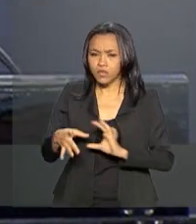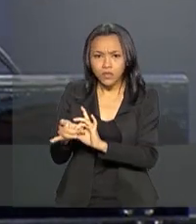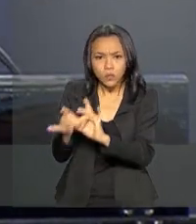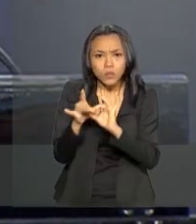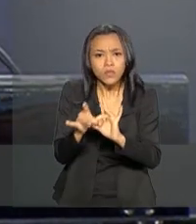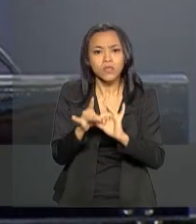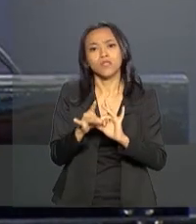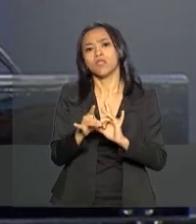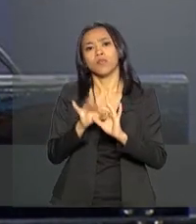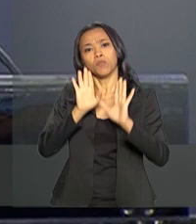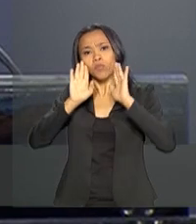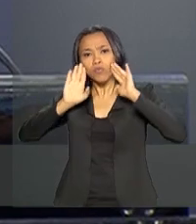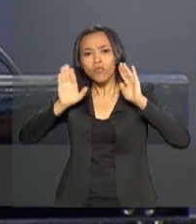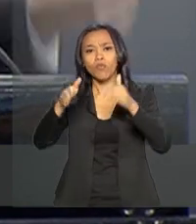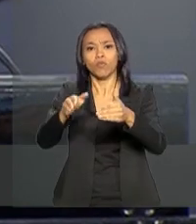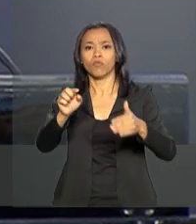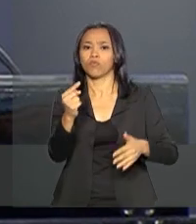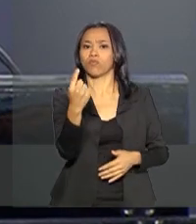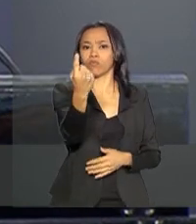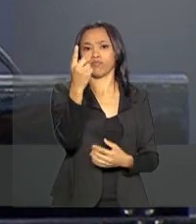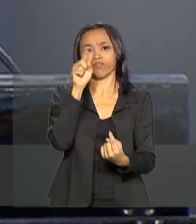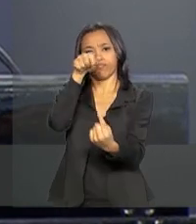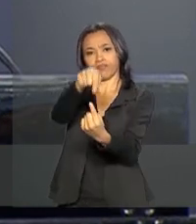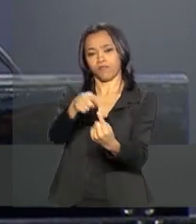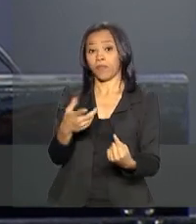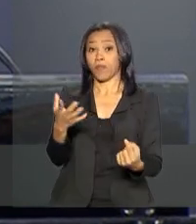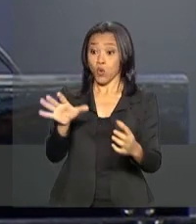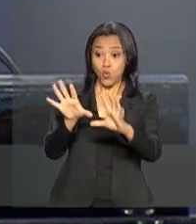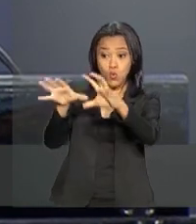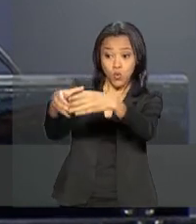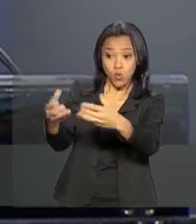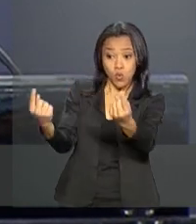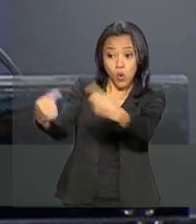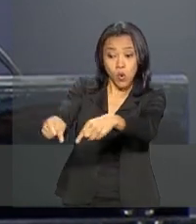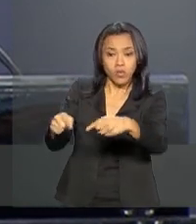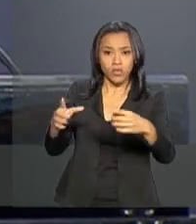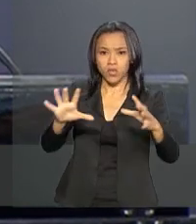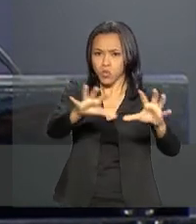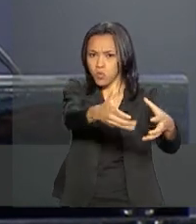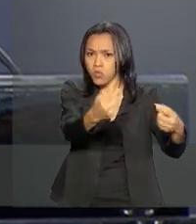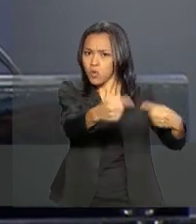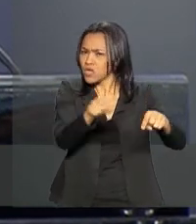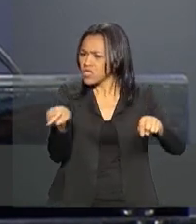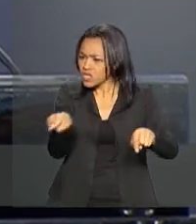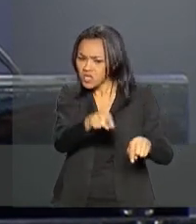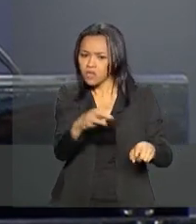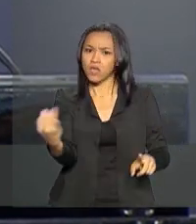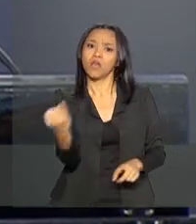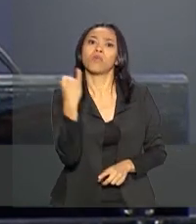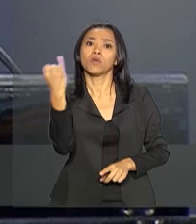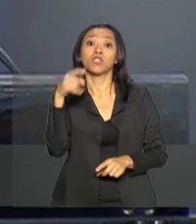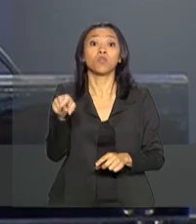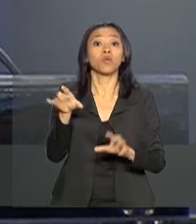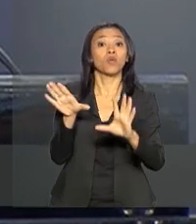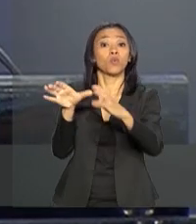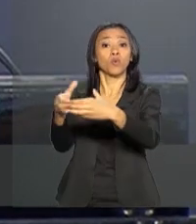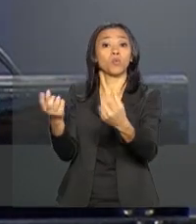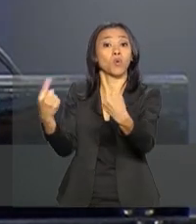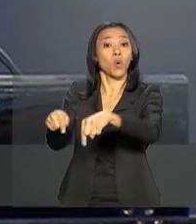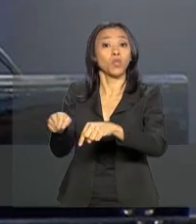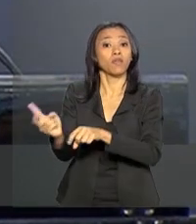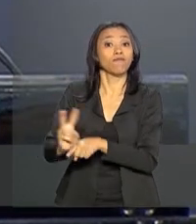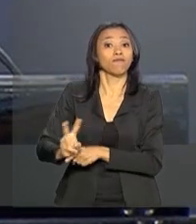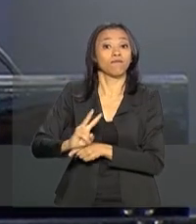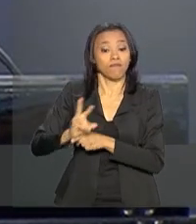bem comum. Não é? Até a oposição das democracias é importante, porque a democracia, a oposição fiscaliza. E